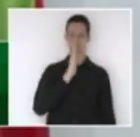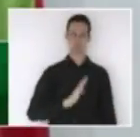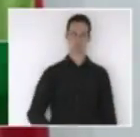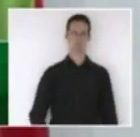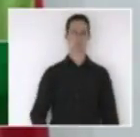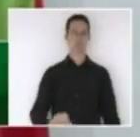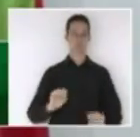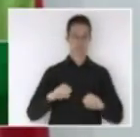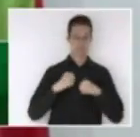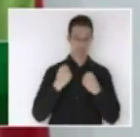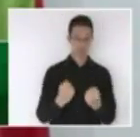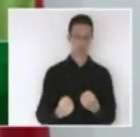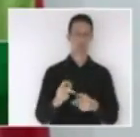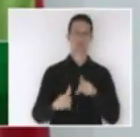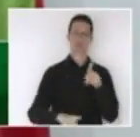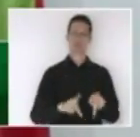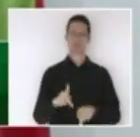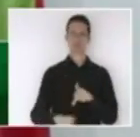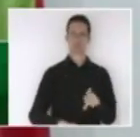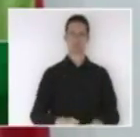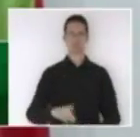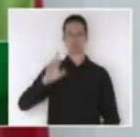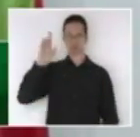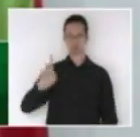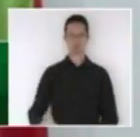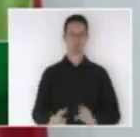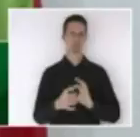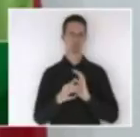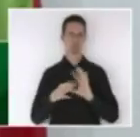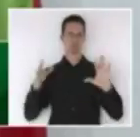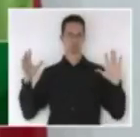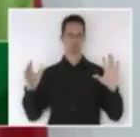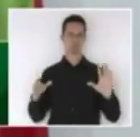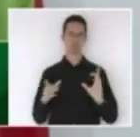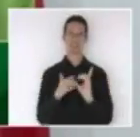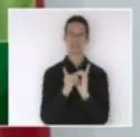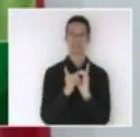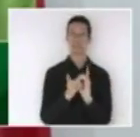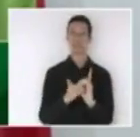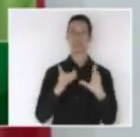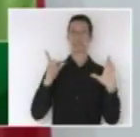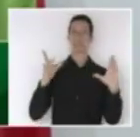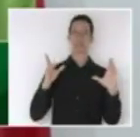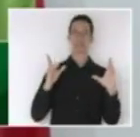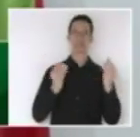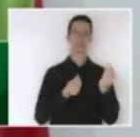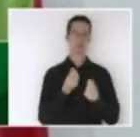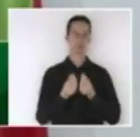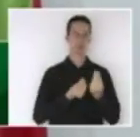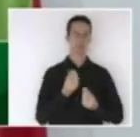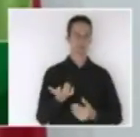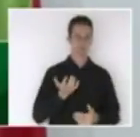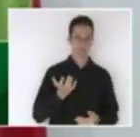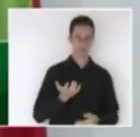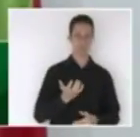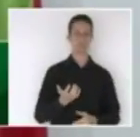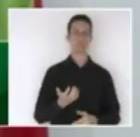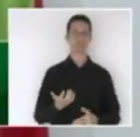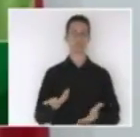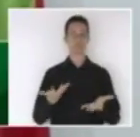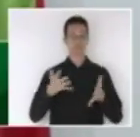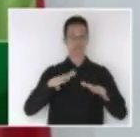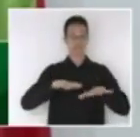popular, liberdade e direitos, democracia, a democracia que queremos, a integração nacional dos serviços no